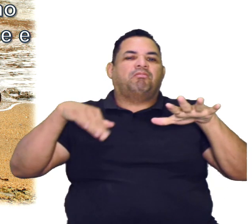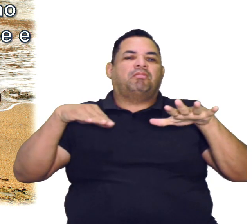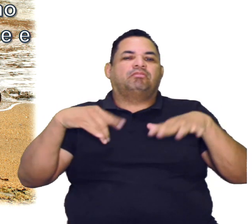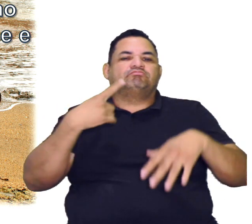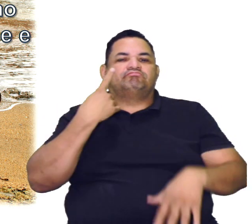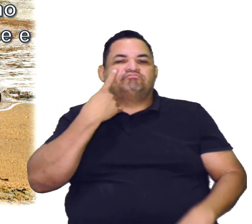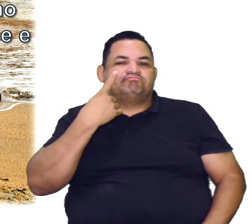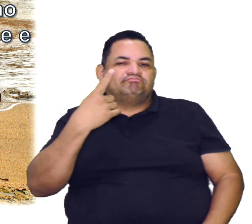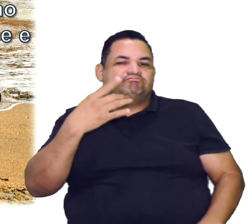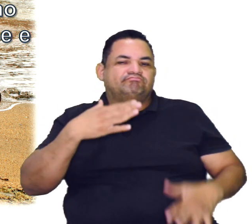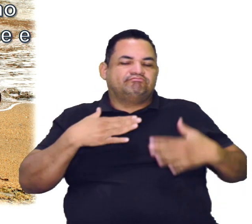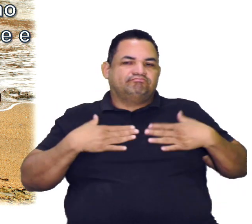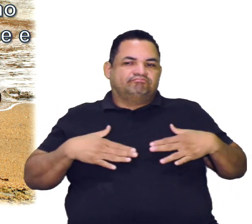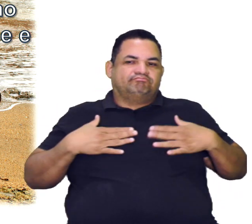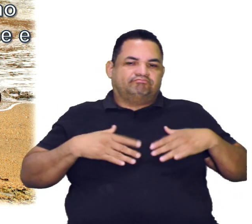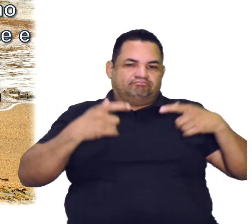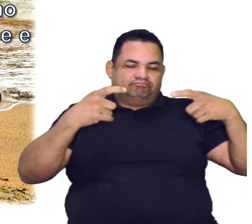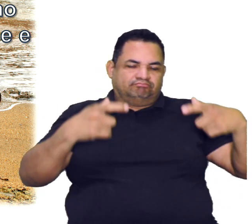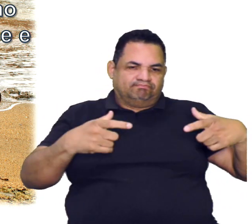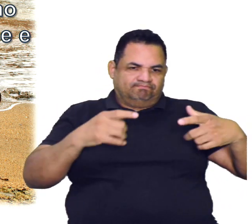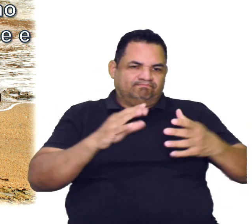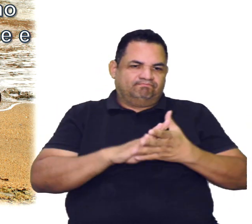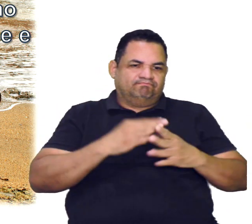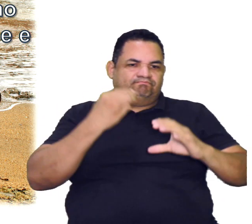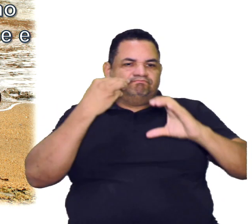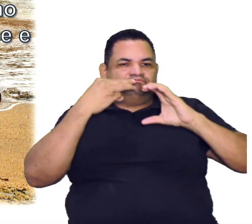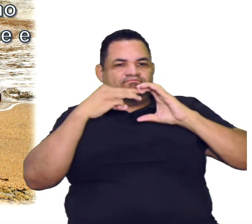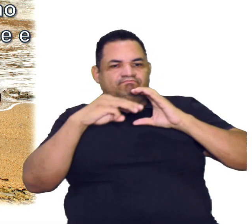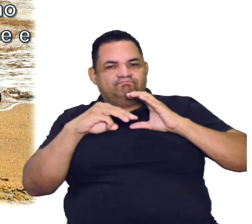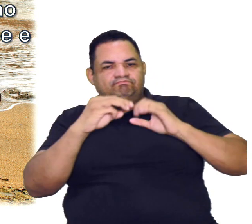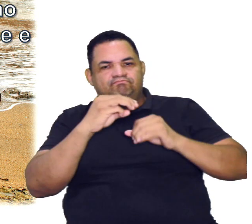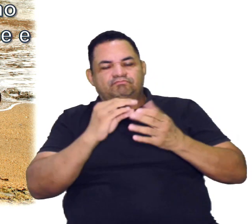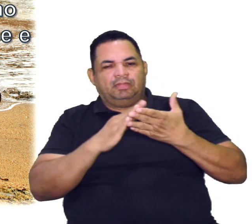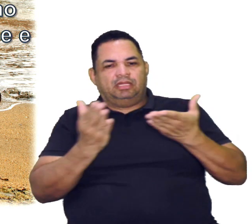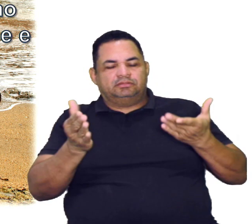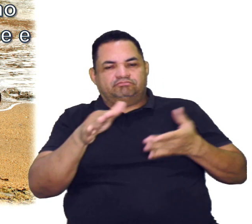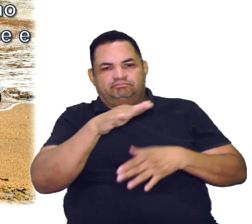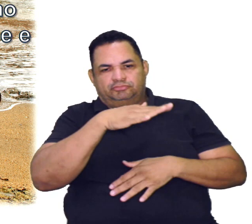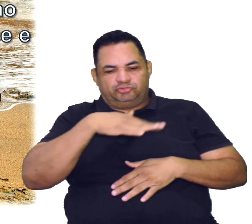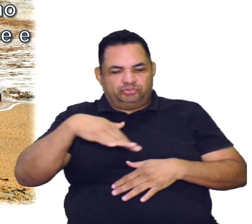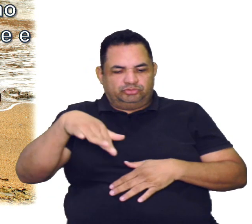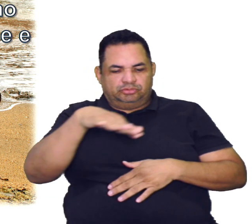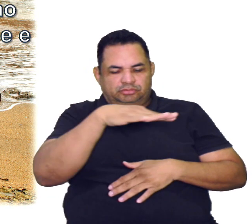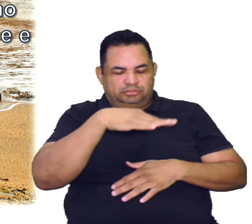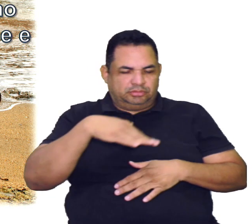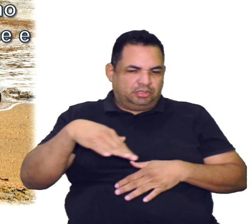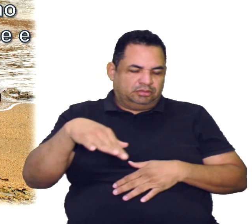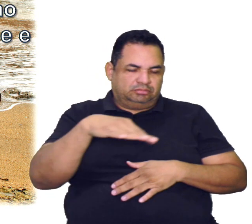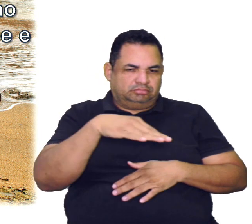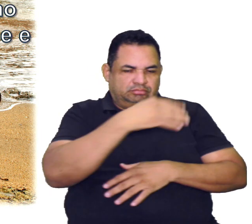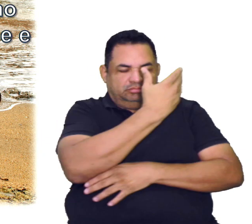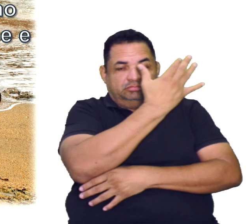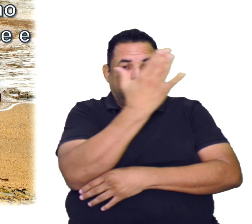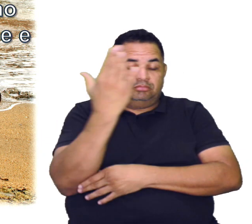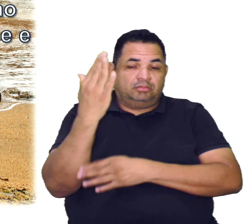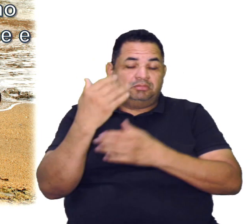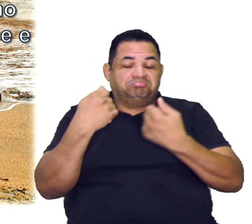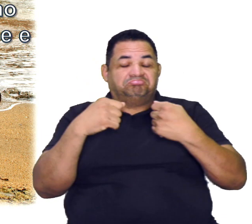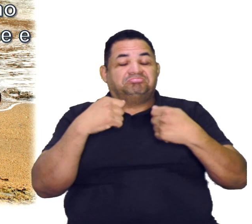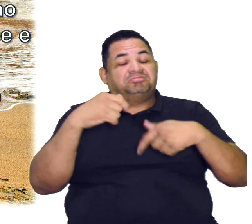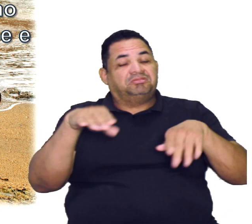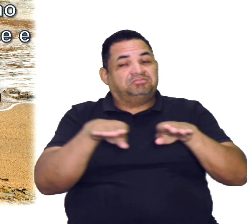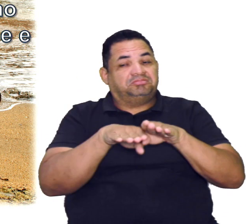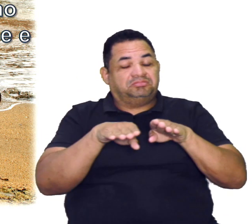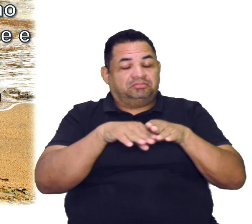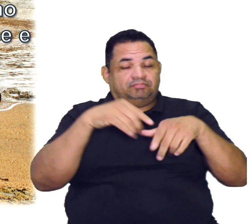local tranquilo, né, em meio à natureza e estar trabalhando. Hoje em dia a gente percebe